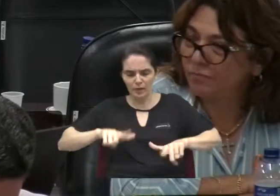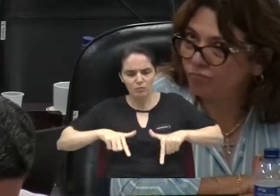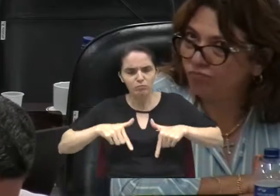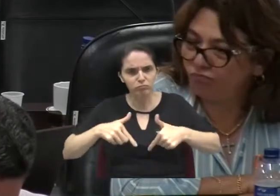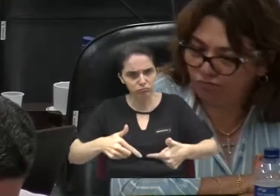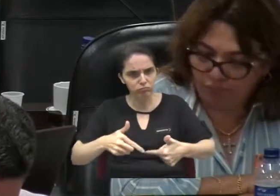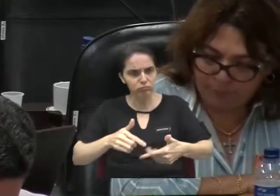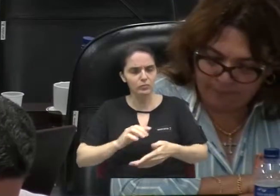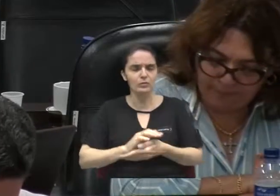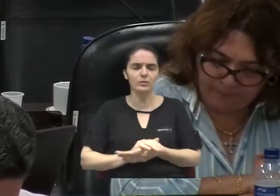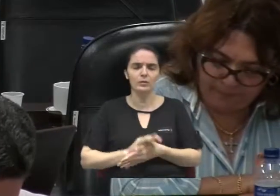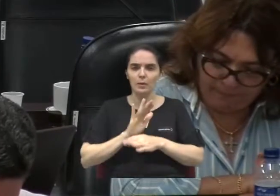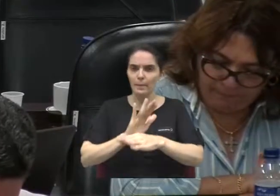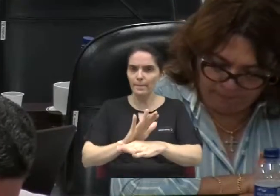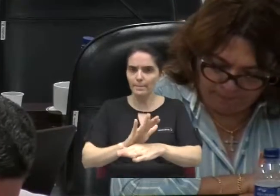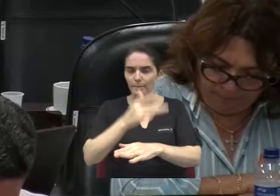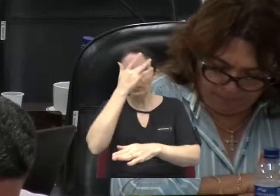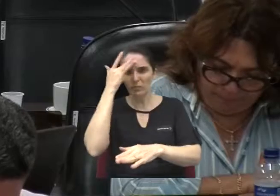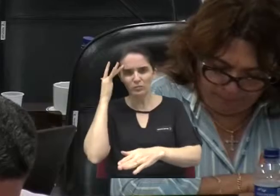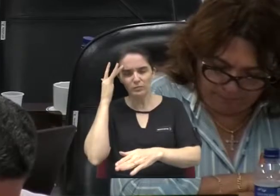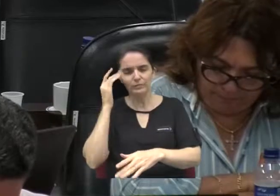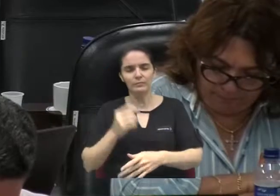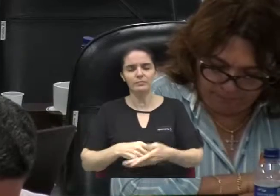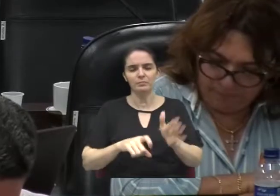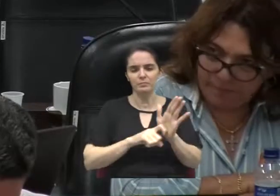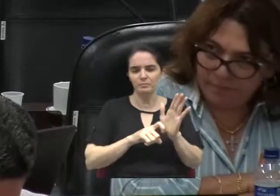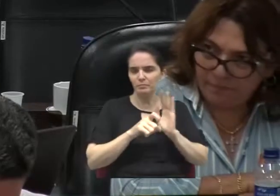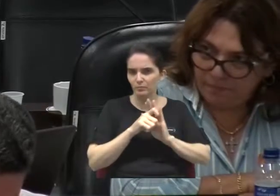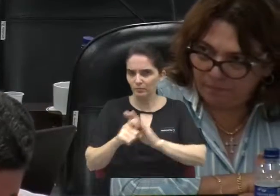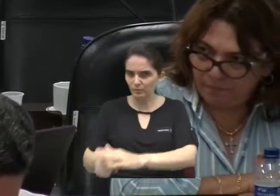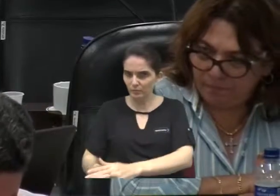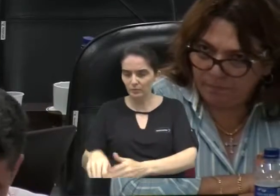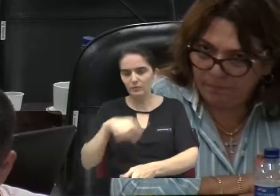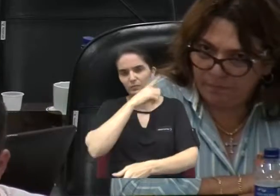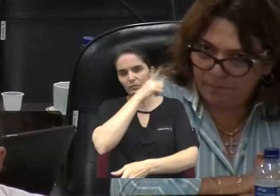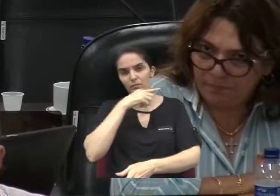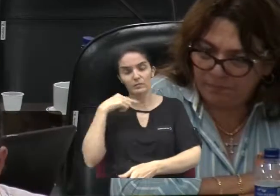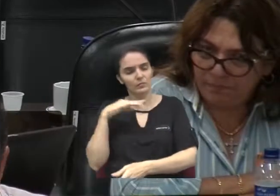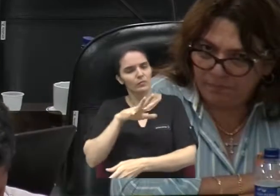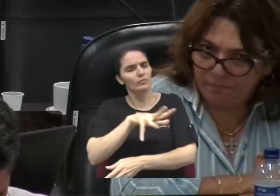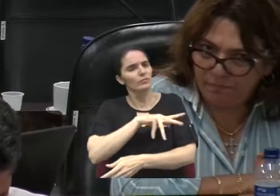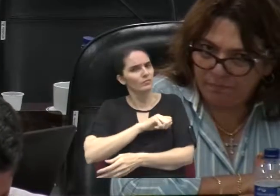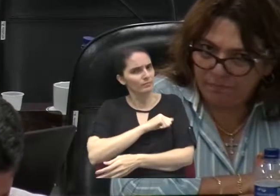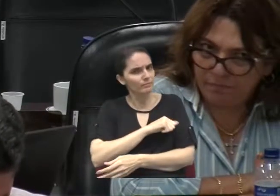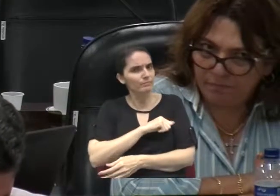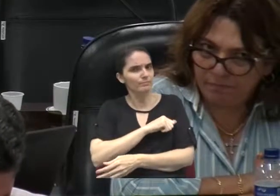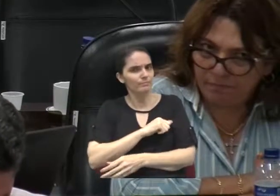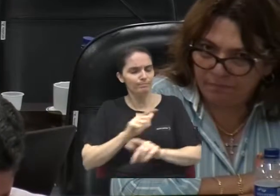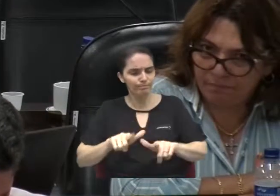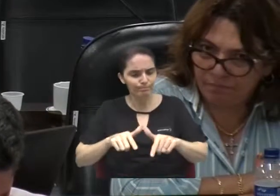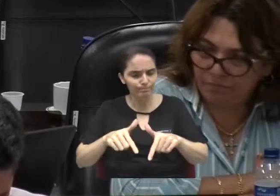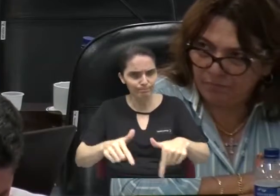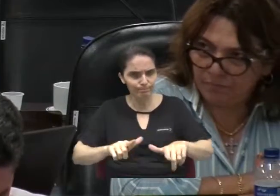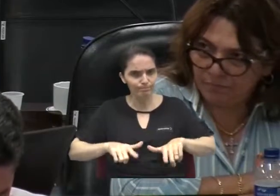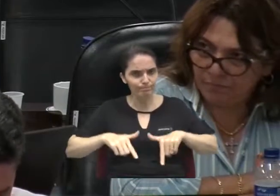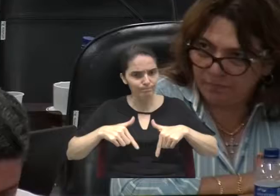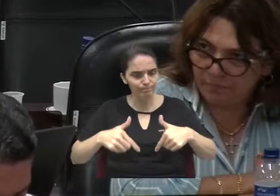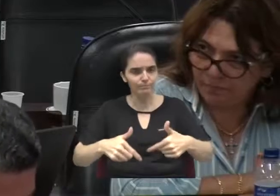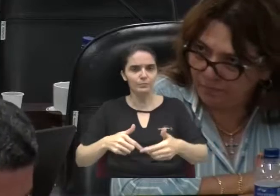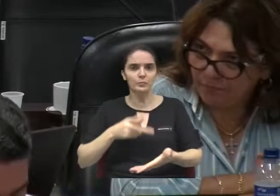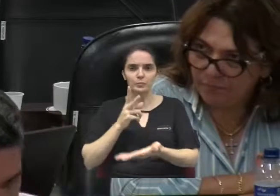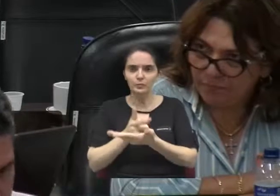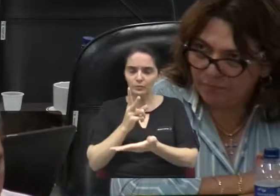química, sei do seu amor, da sua dedicação, né, de quanto tempo se doa